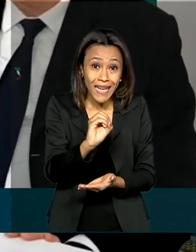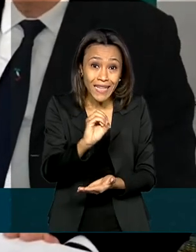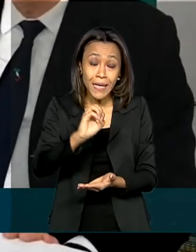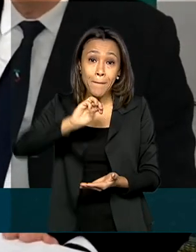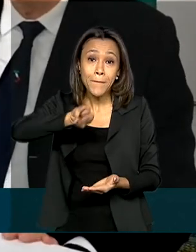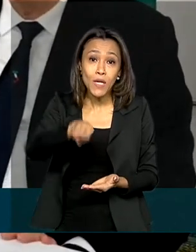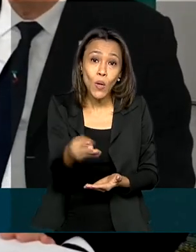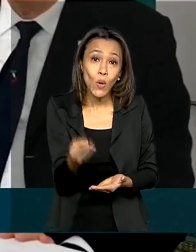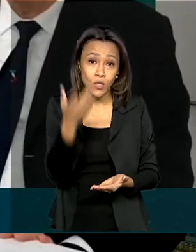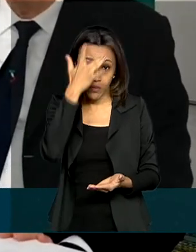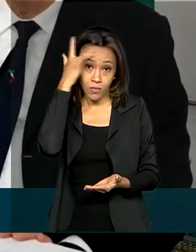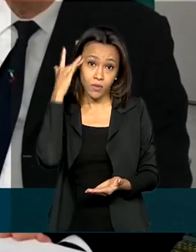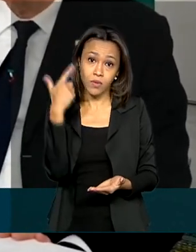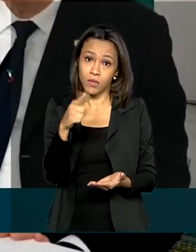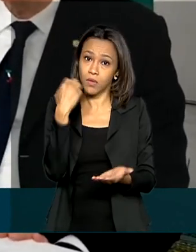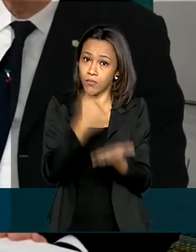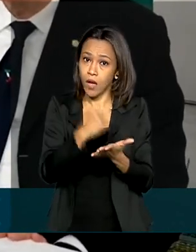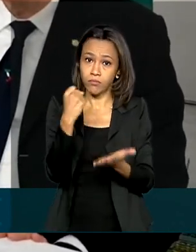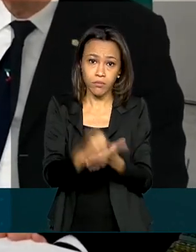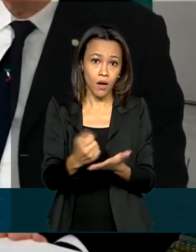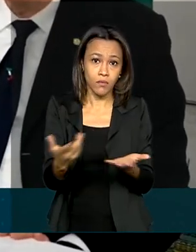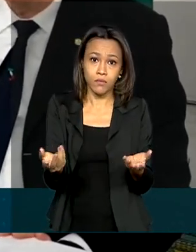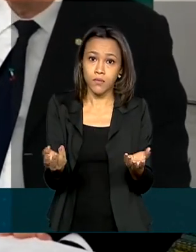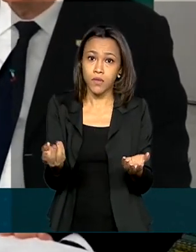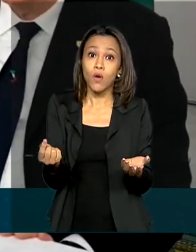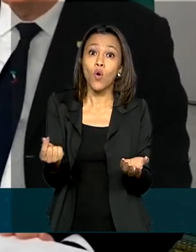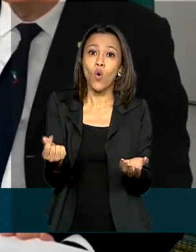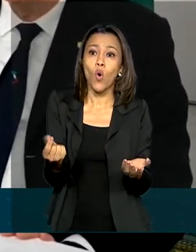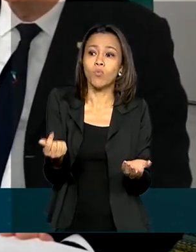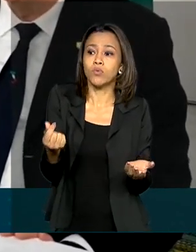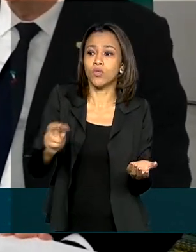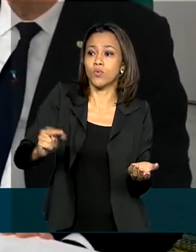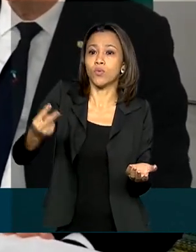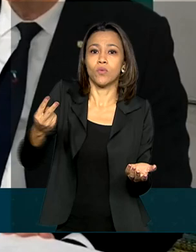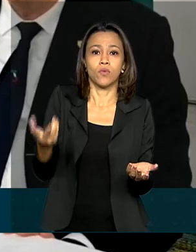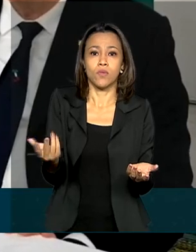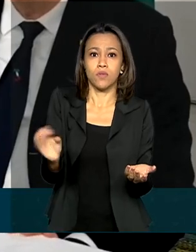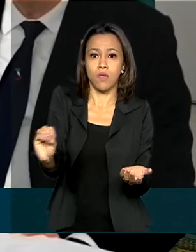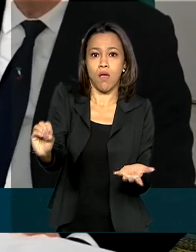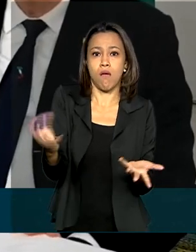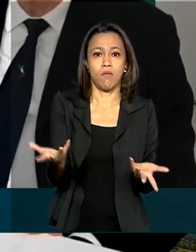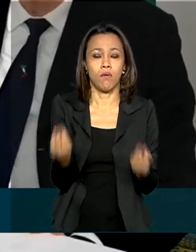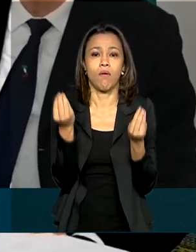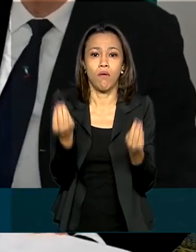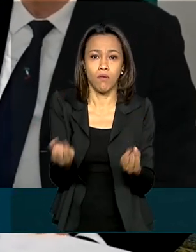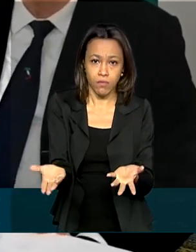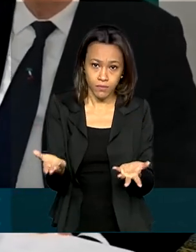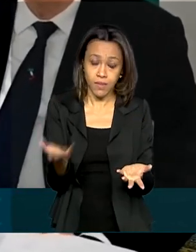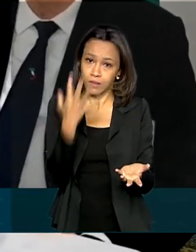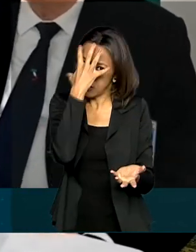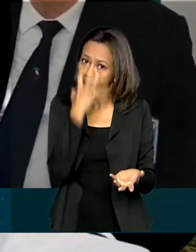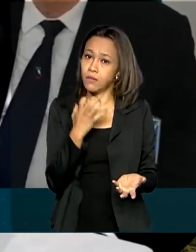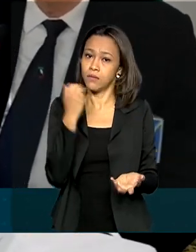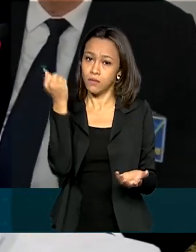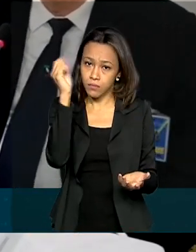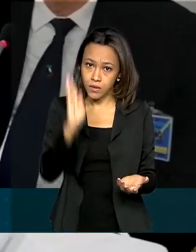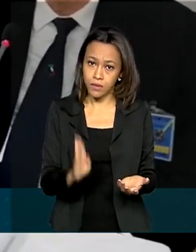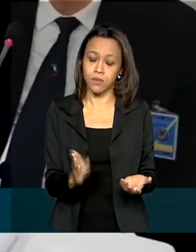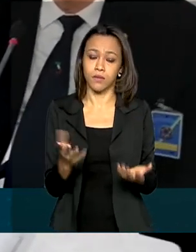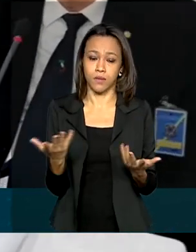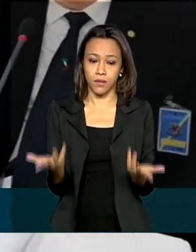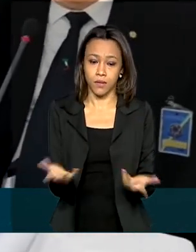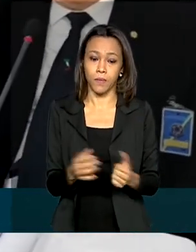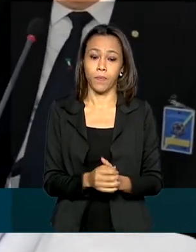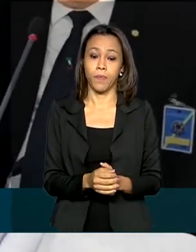informais e o lucro foi quase zero. Né? E se não fosse isso, poderiam ter problemas sociais seríssimos no Brasil. Então, eu tenho apelado